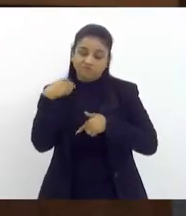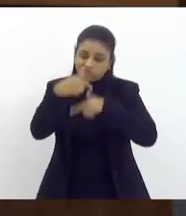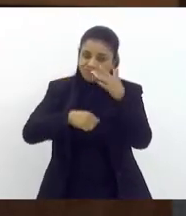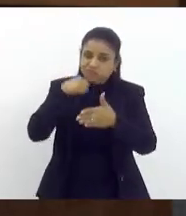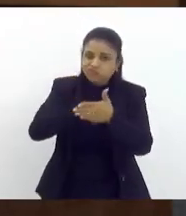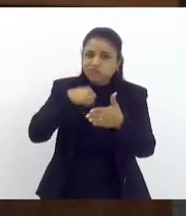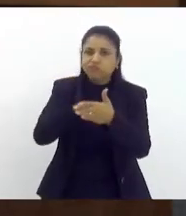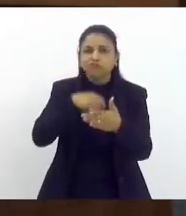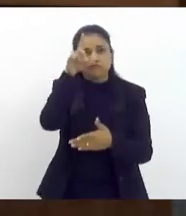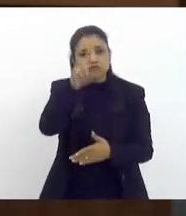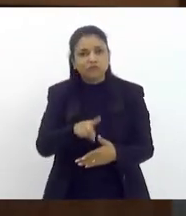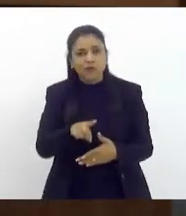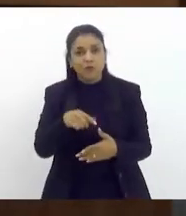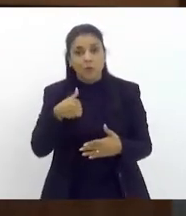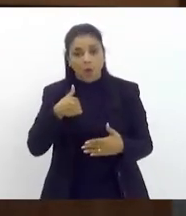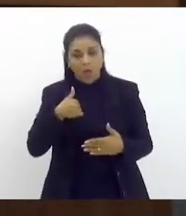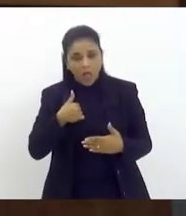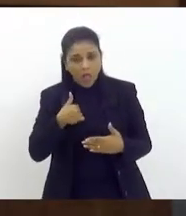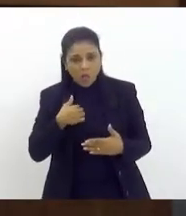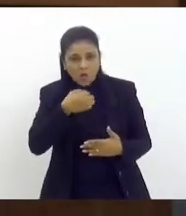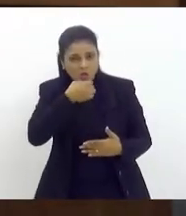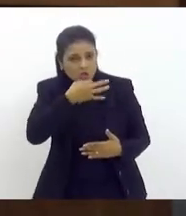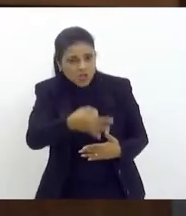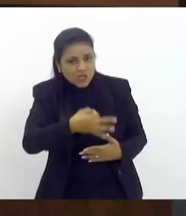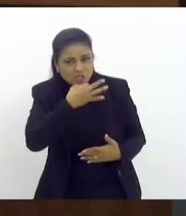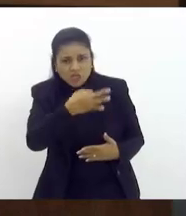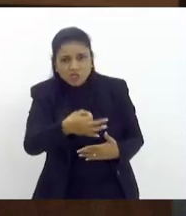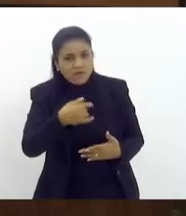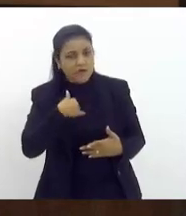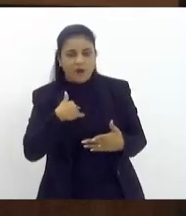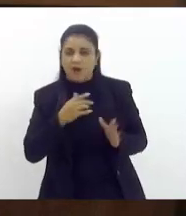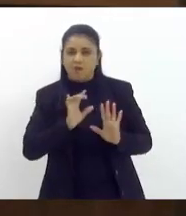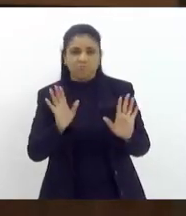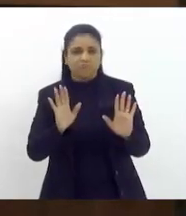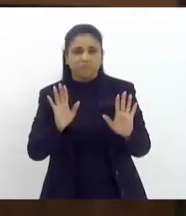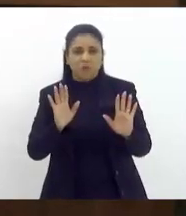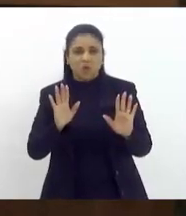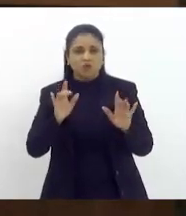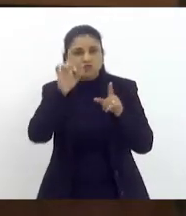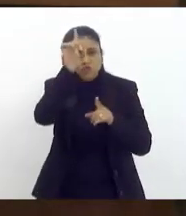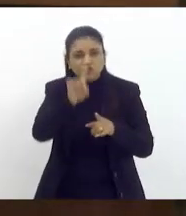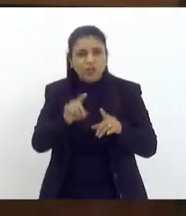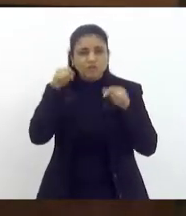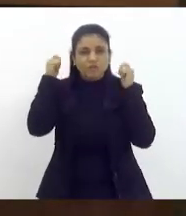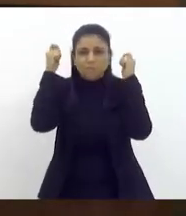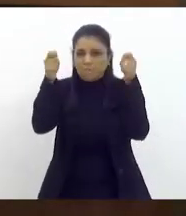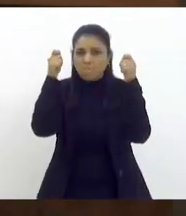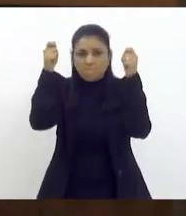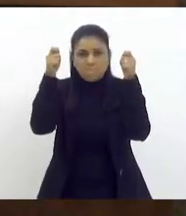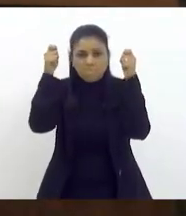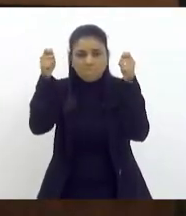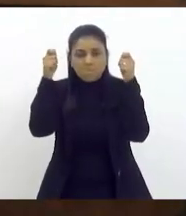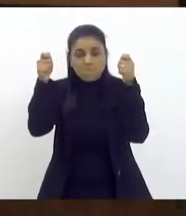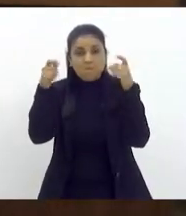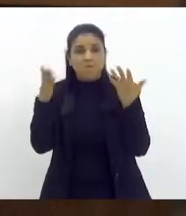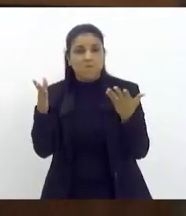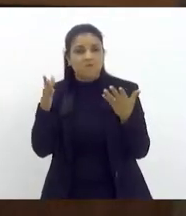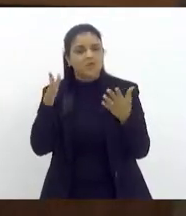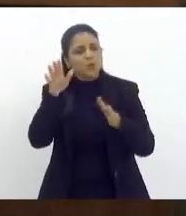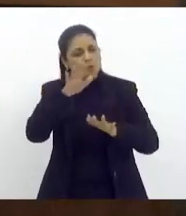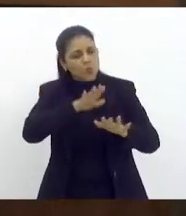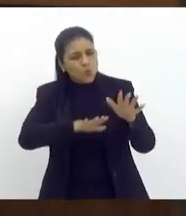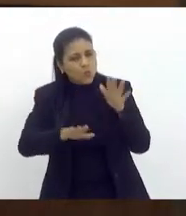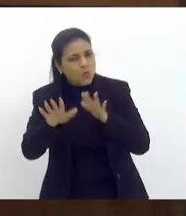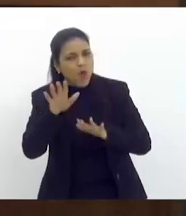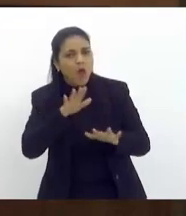direitos humanos Jamais irei criticar o legítimo direito de manifestar e a gente não pode é preciso ter cuidado